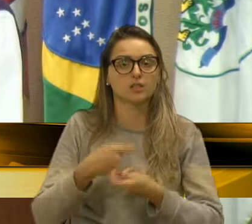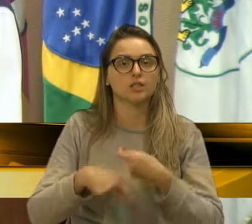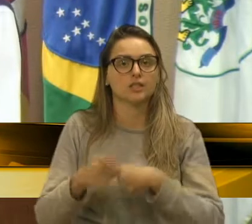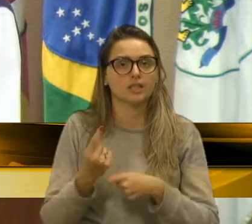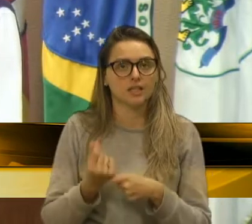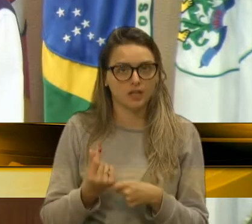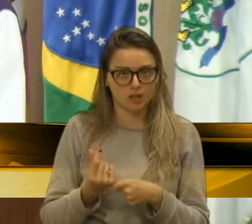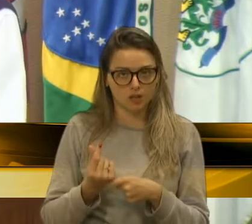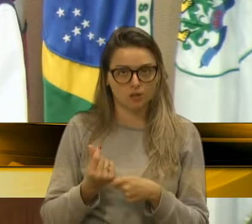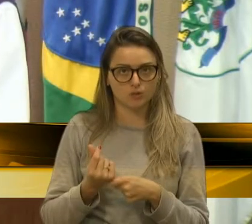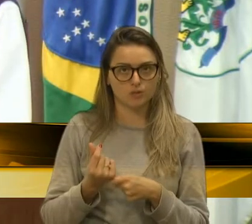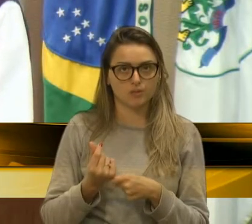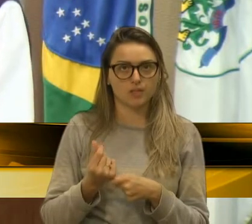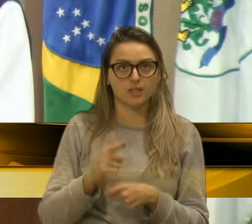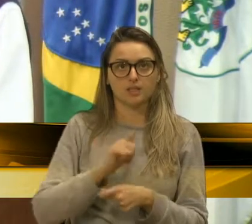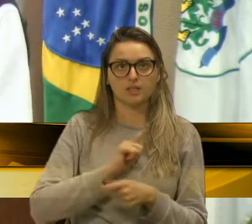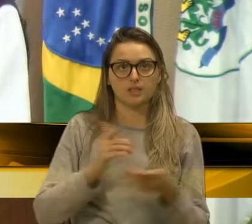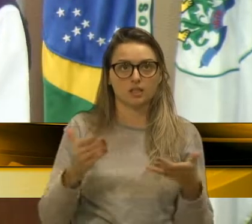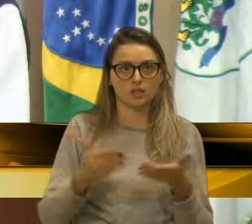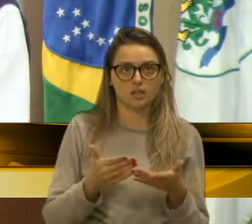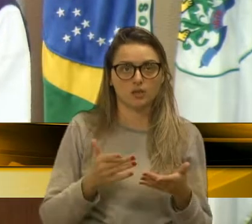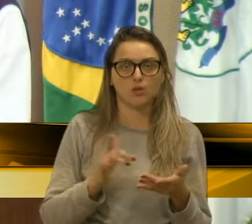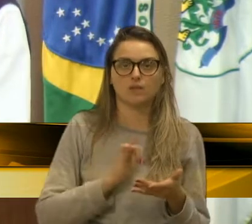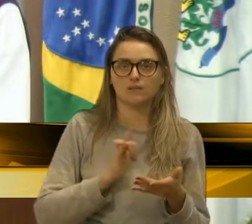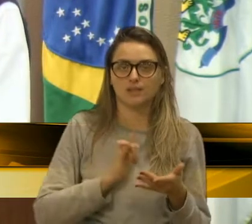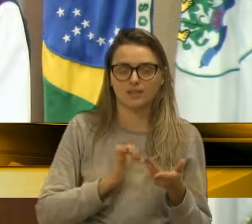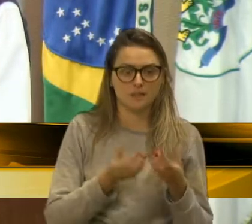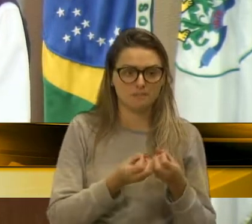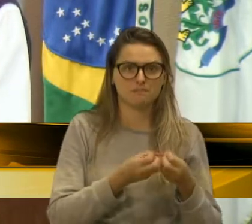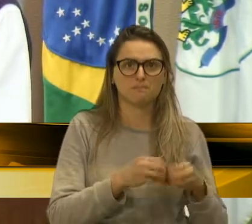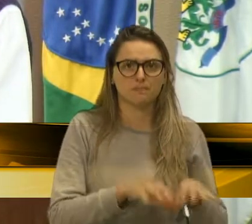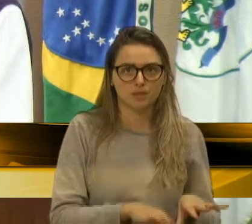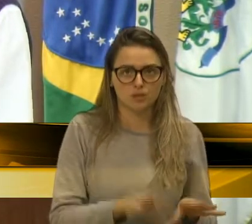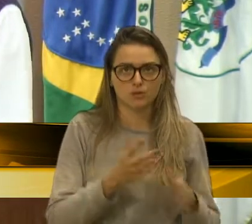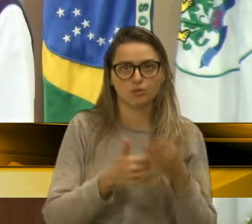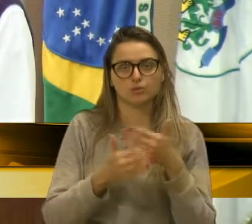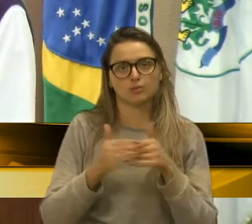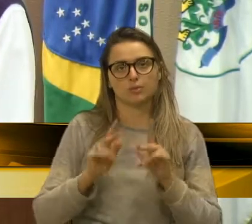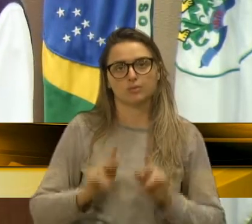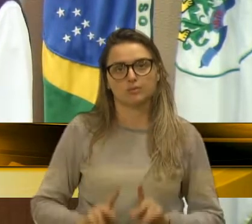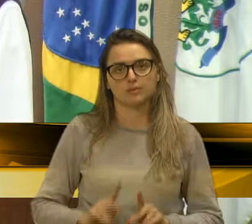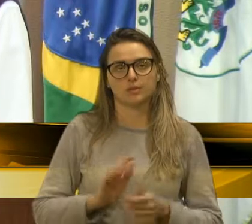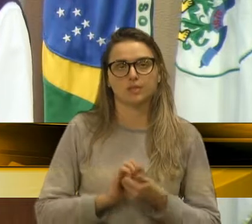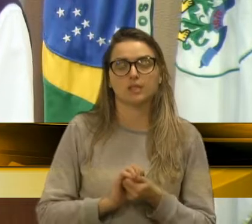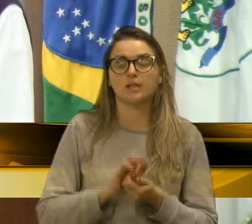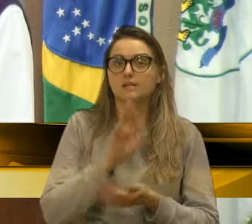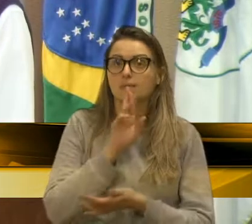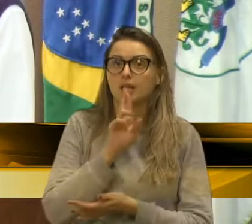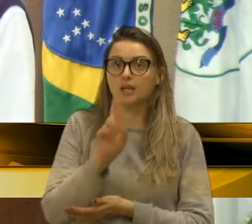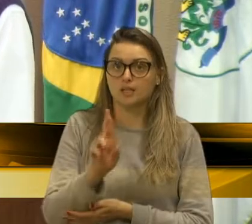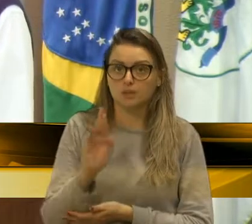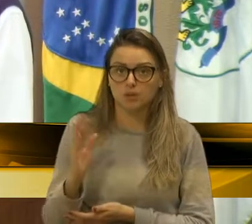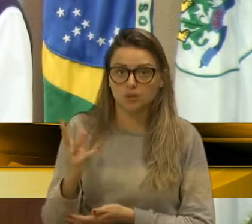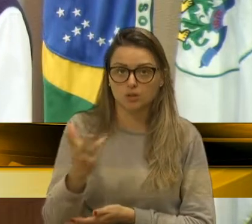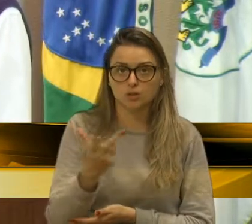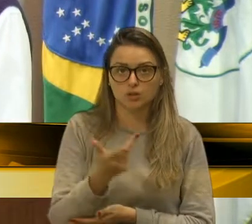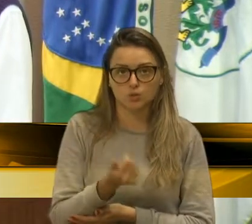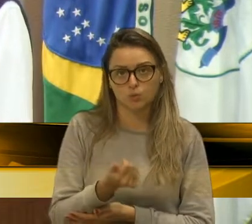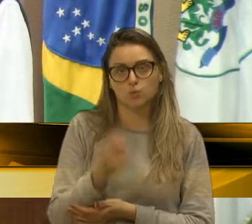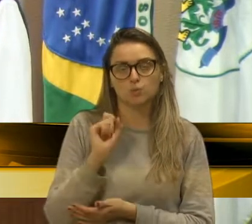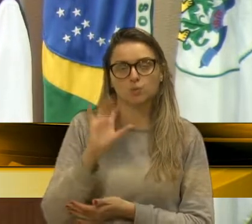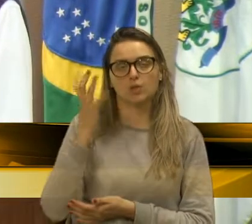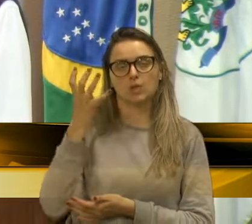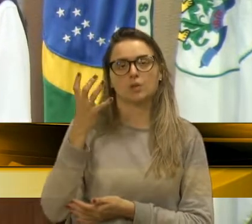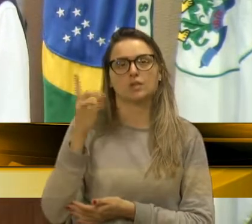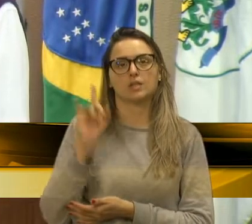sendo buscada trará sérios prejuízos para a população. O resultado de tudo isso, dessa política, é